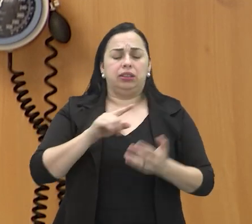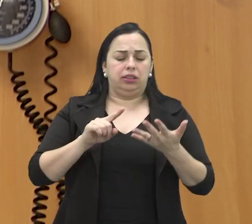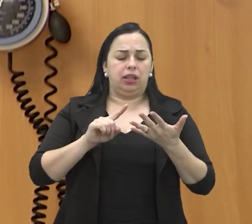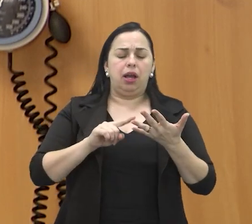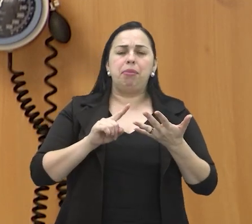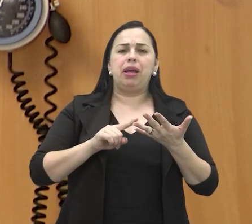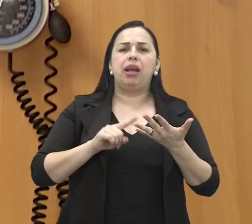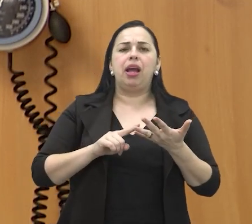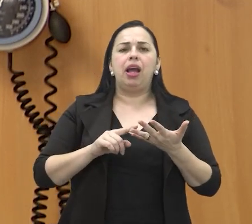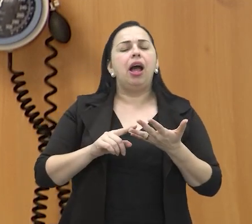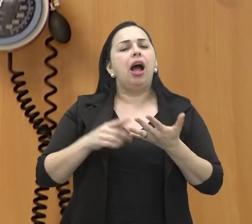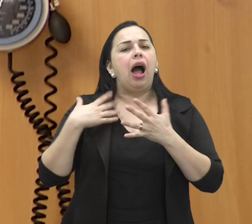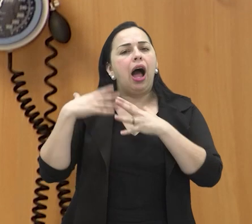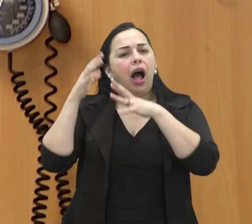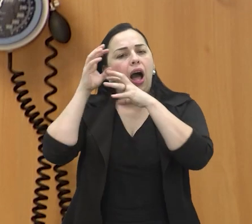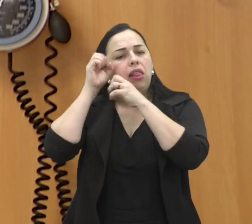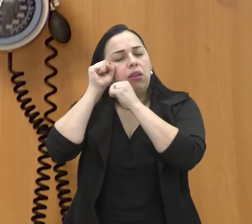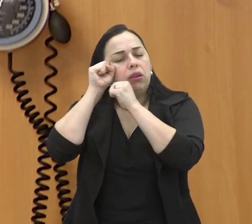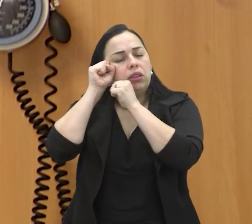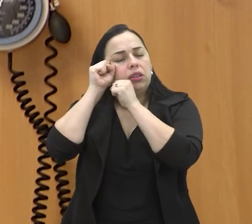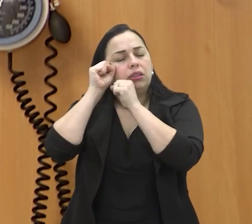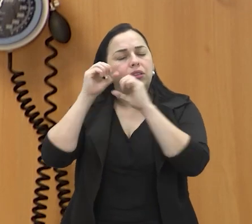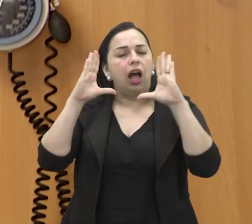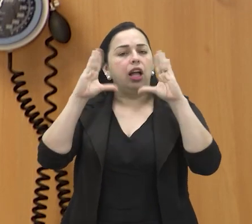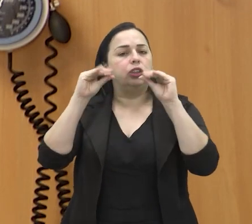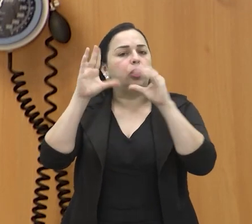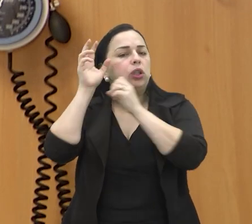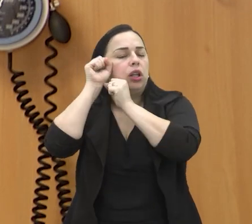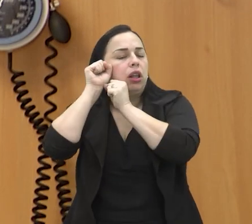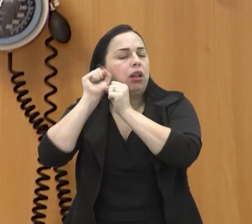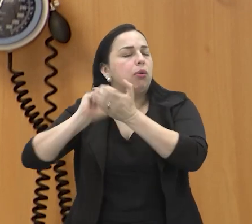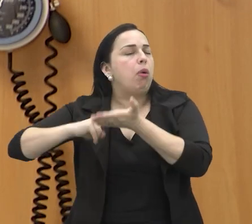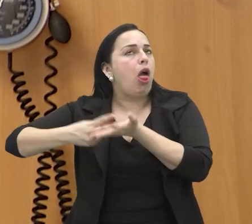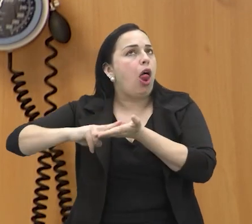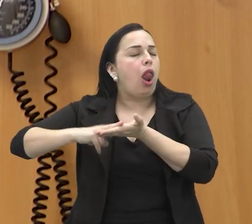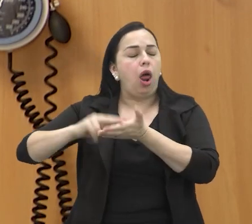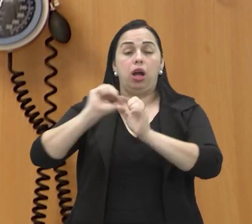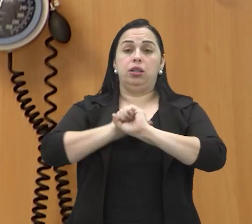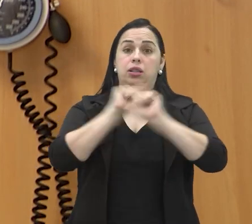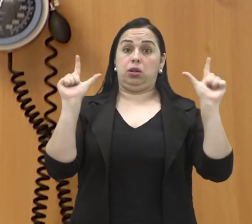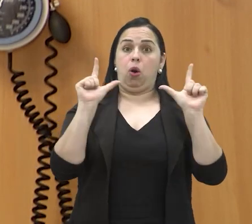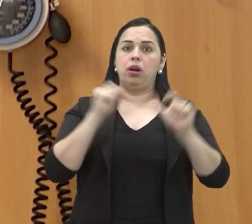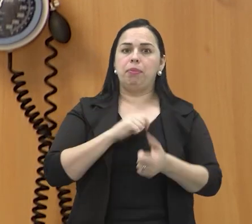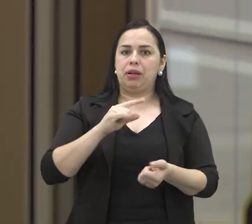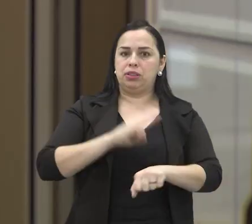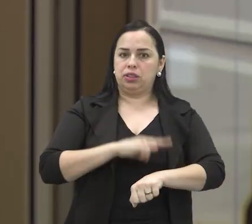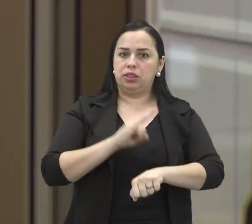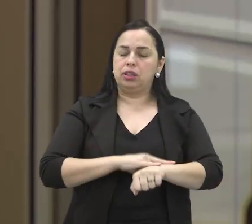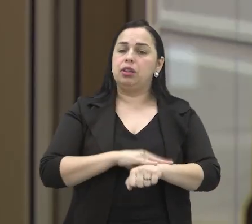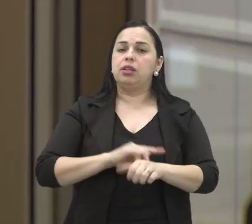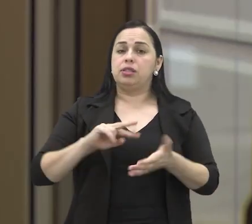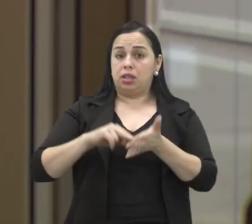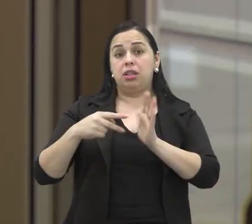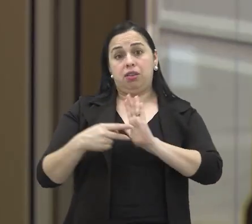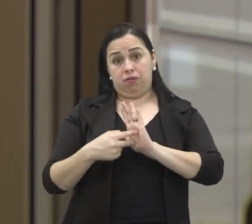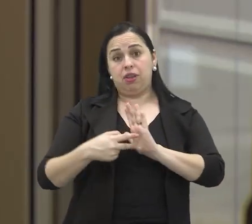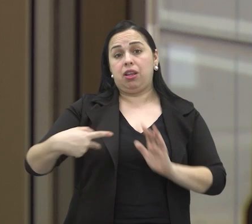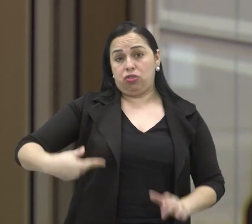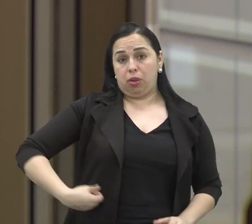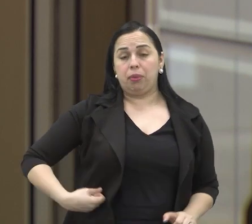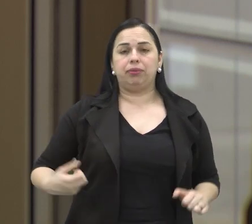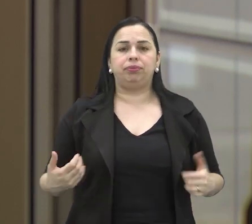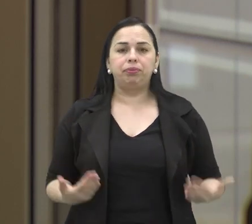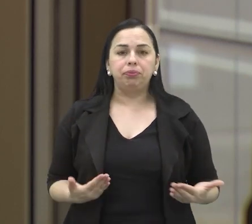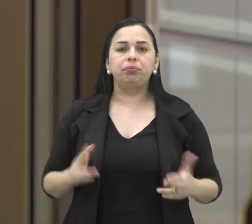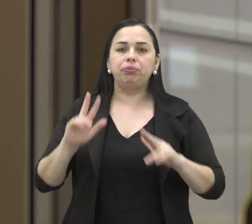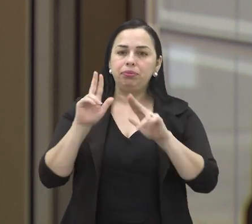nada. Esses sinais são sinais de alerta, são sinais clássicos de um estado de hiperglicemia que pode estar levando a um diabetes. E neste caso, o